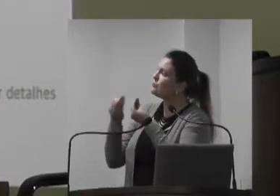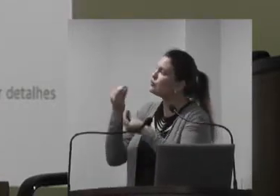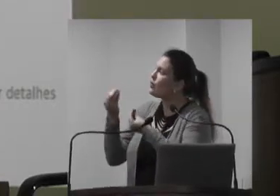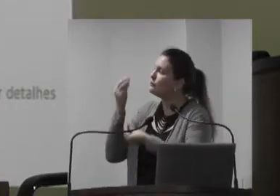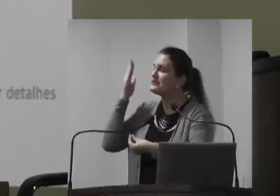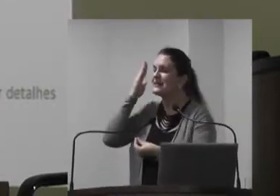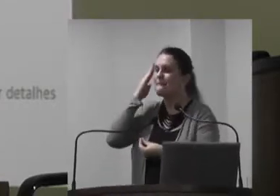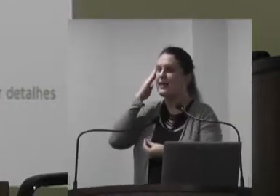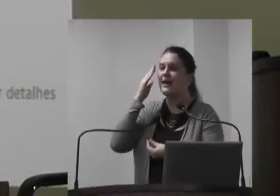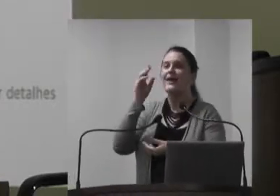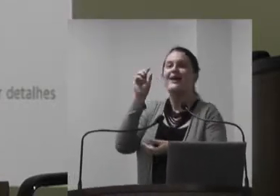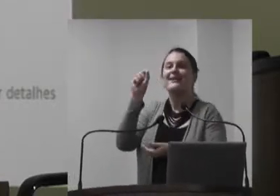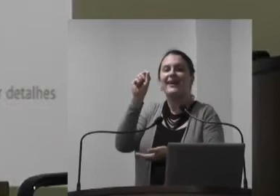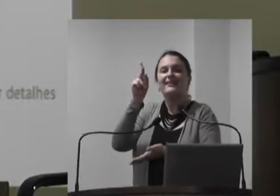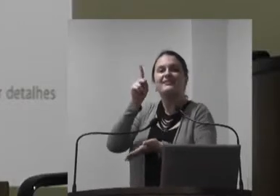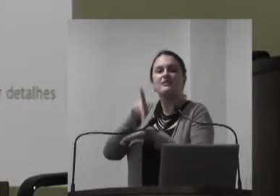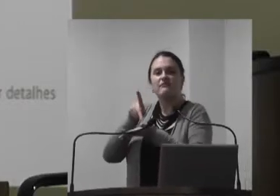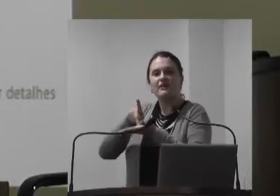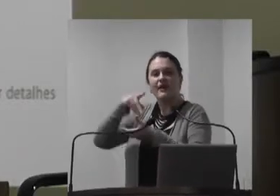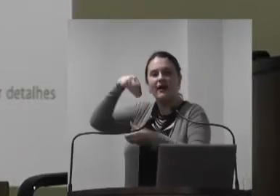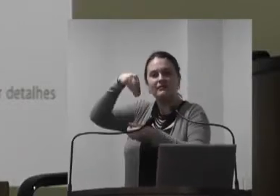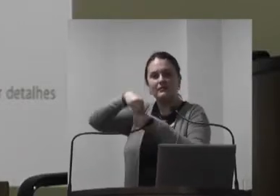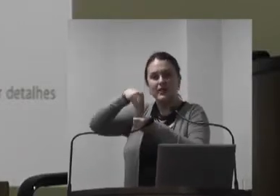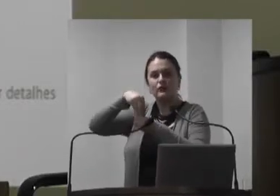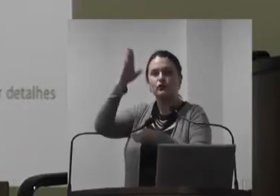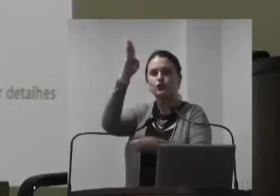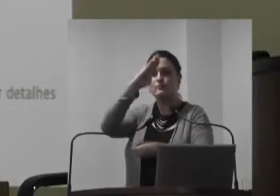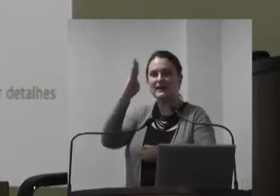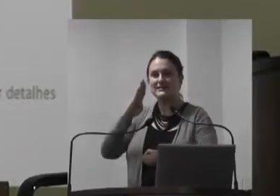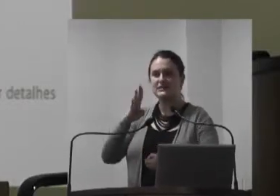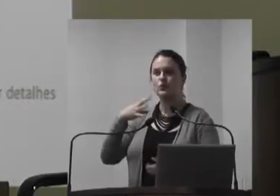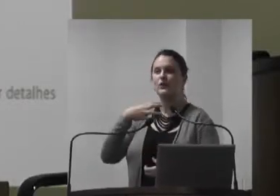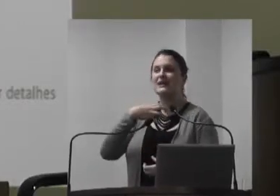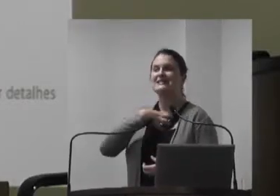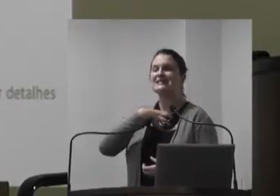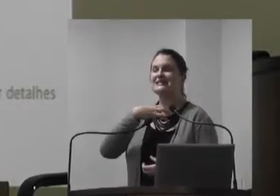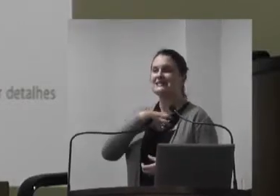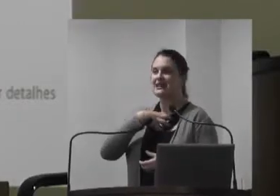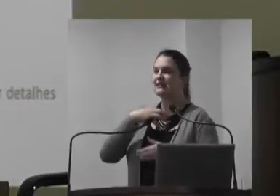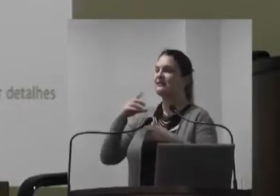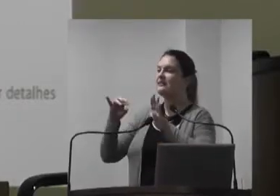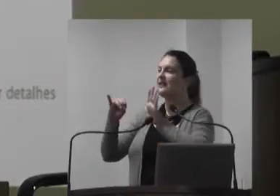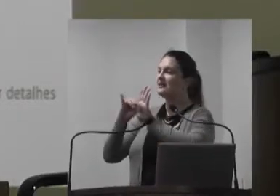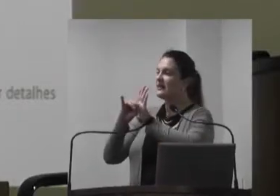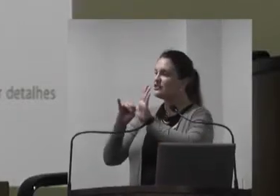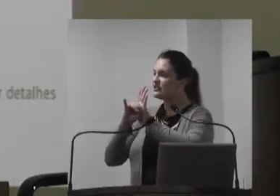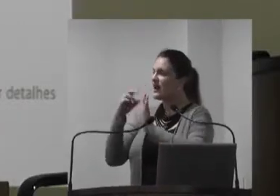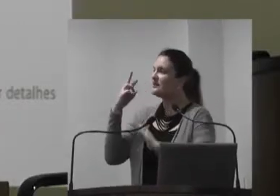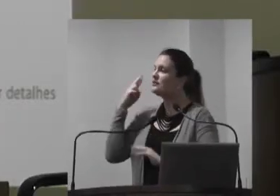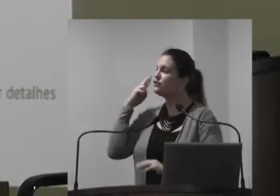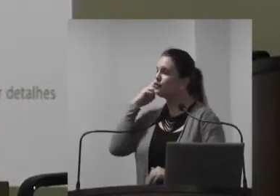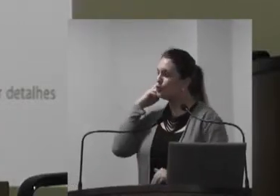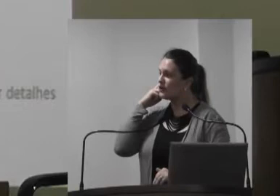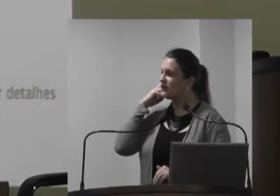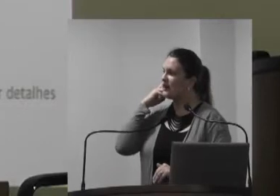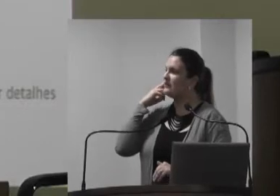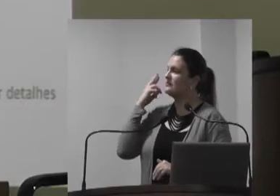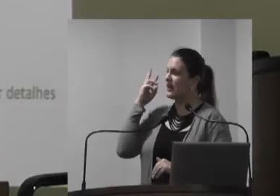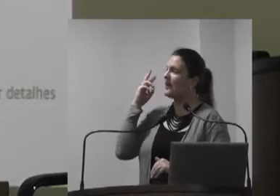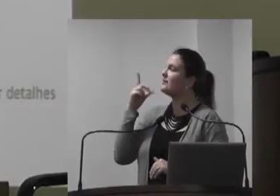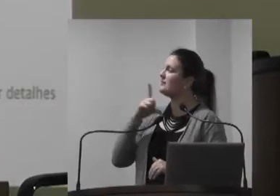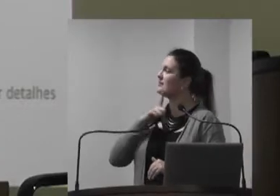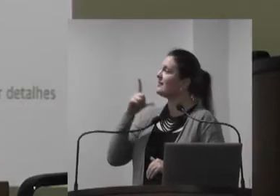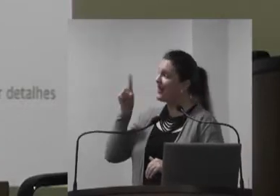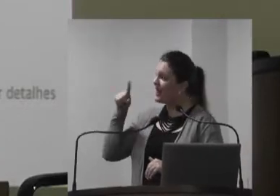não temos como saber quem de verdade dentro do Brasil se sente, tem identidade